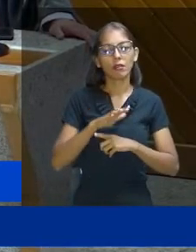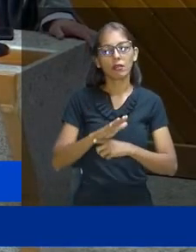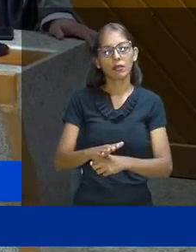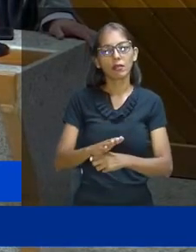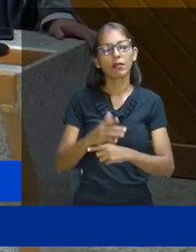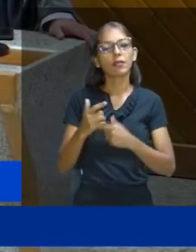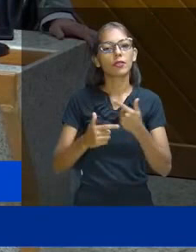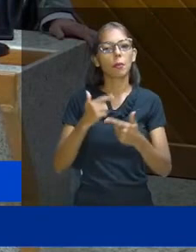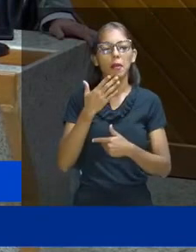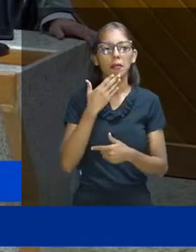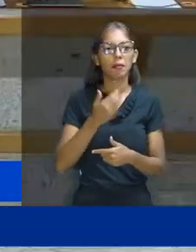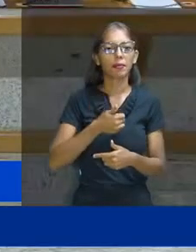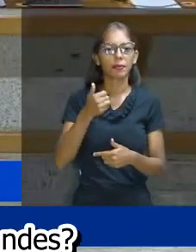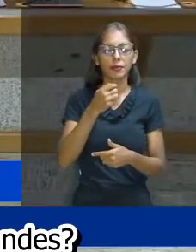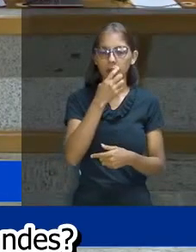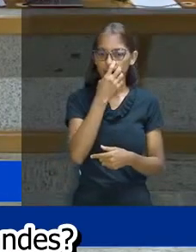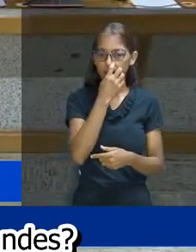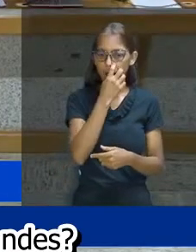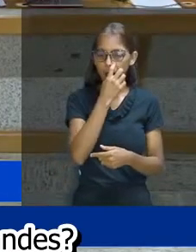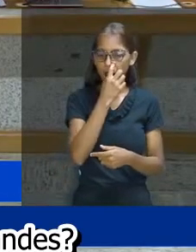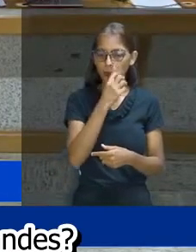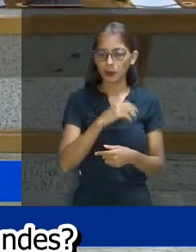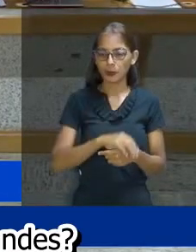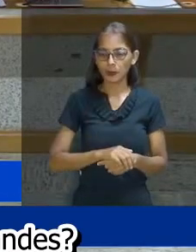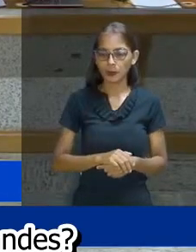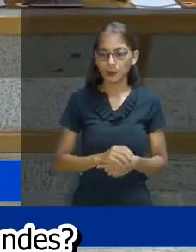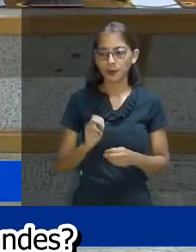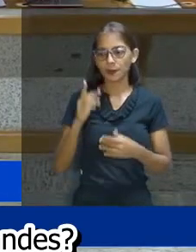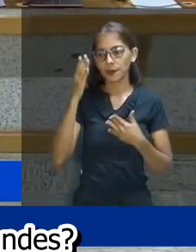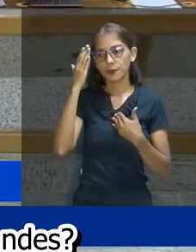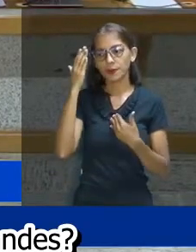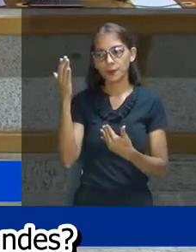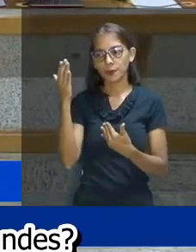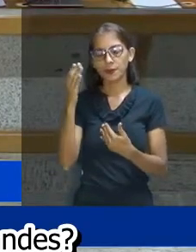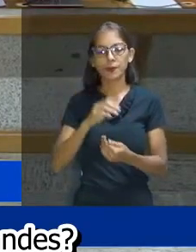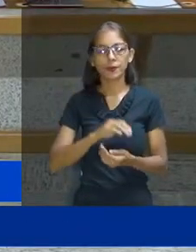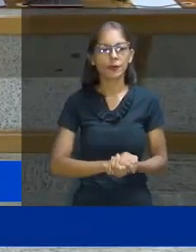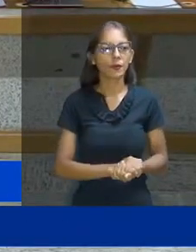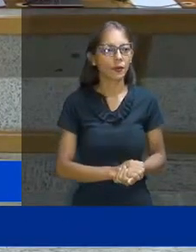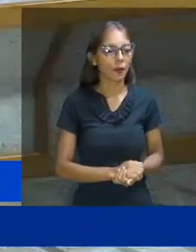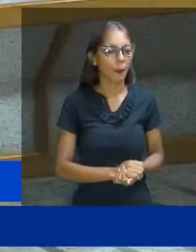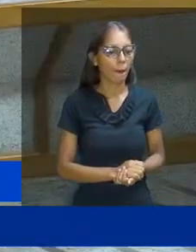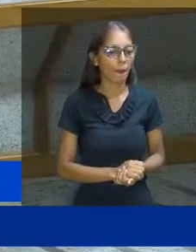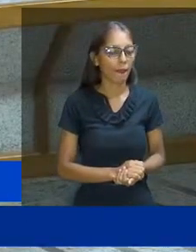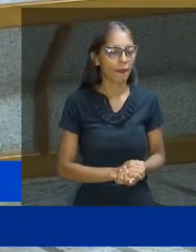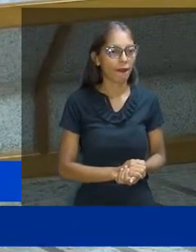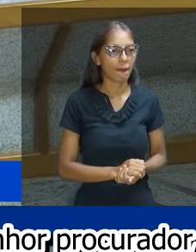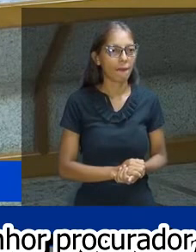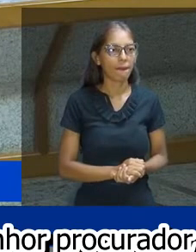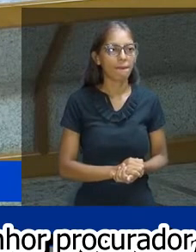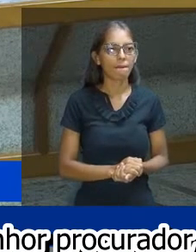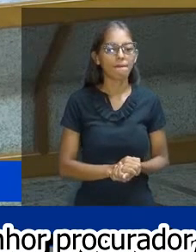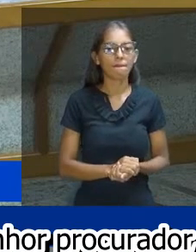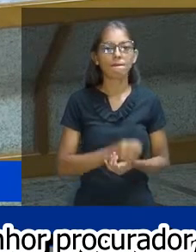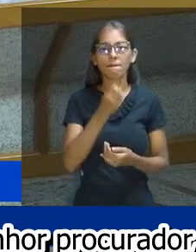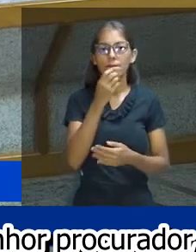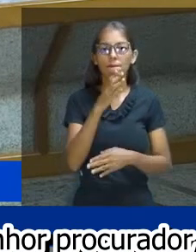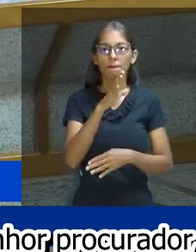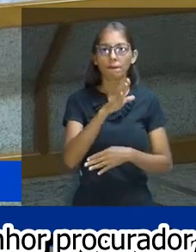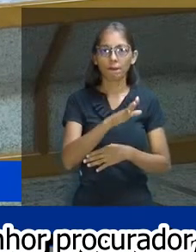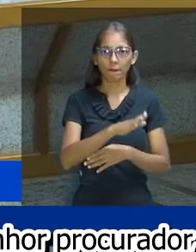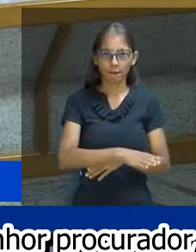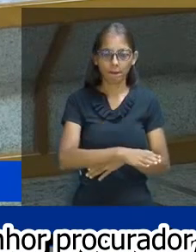Esse é o meu desejo, excelência. Obrigada. Doutora Tina, obrigado. Doutor Normandes. Boa tarde, senhor